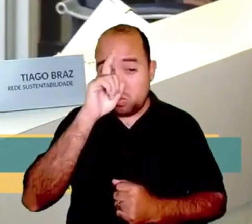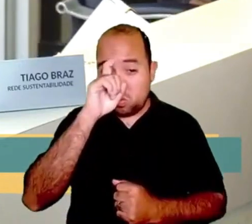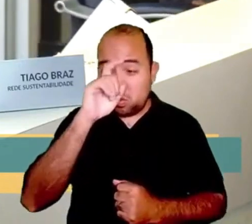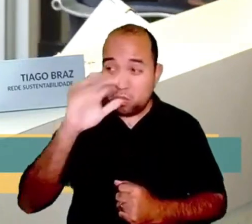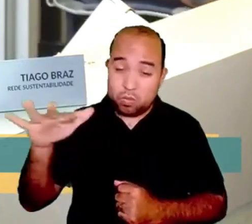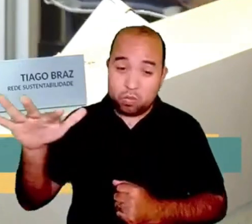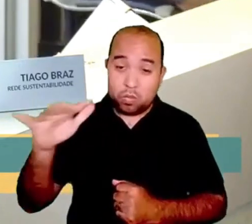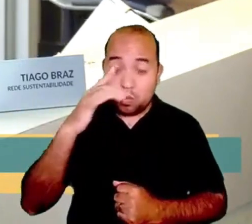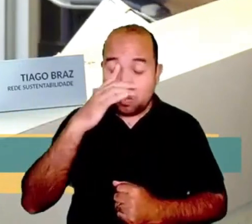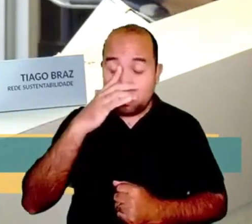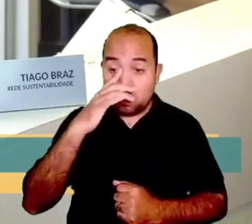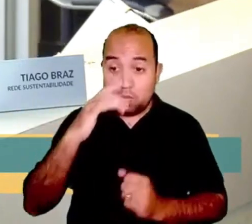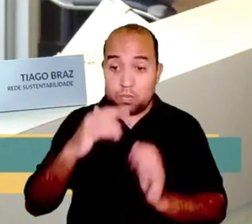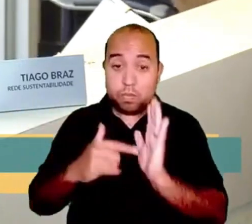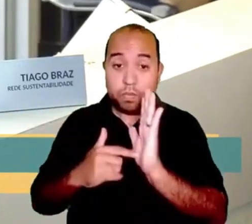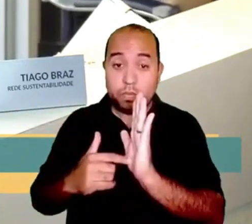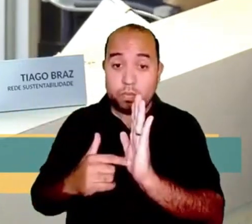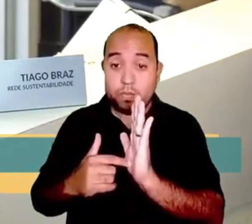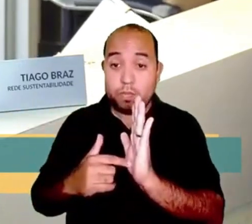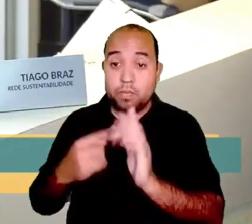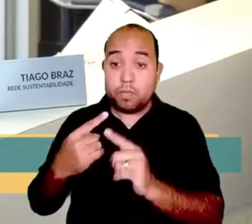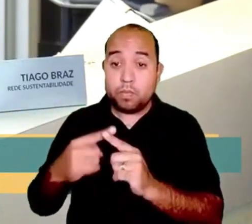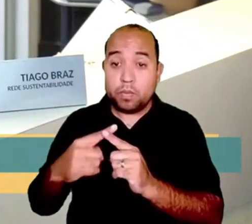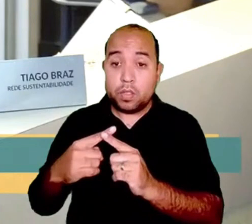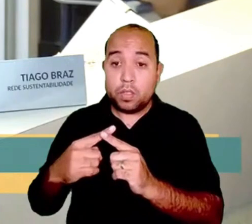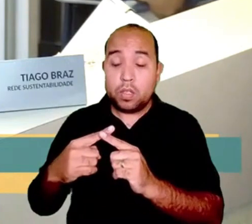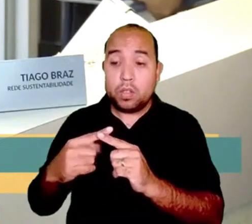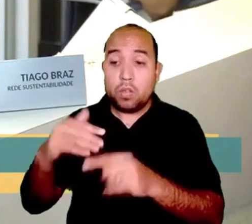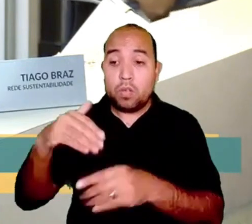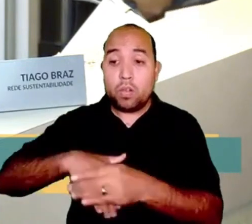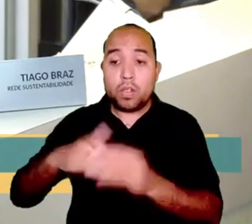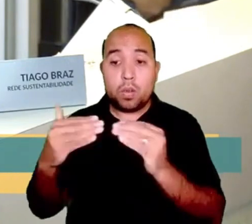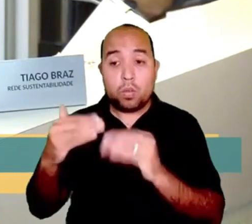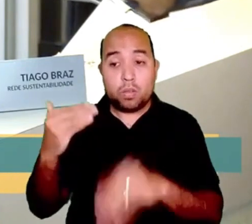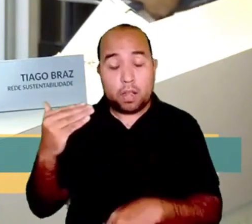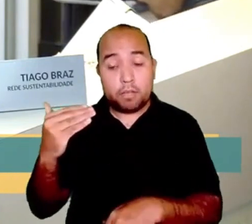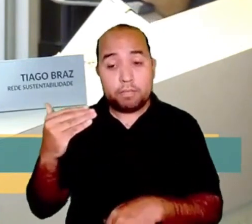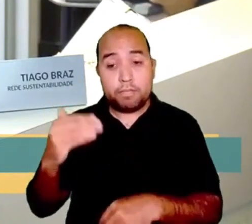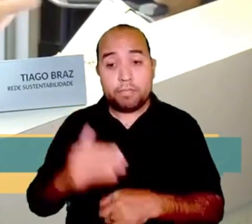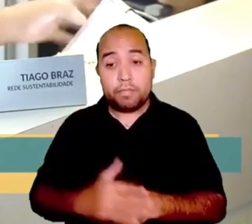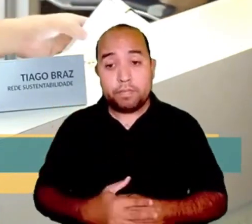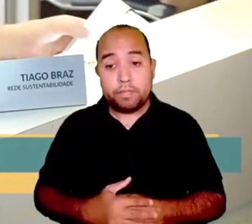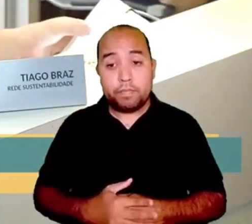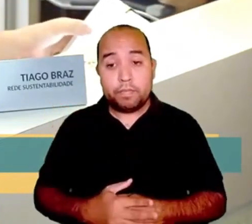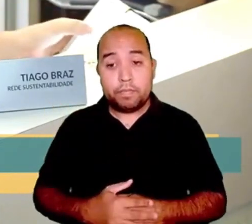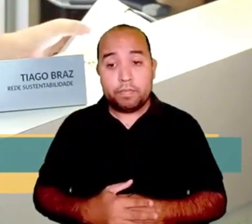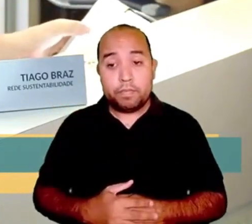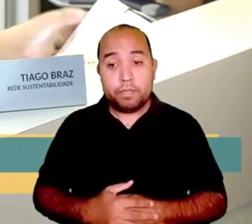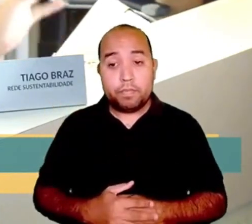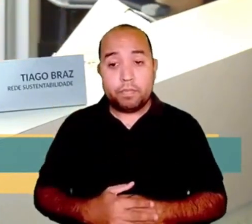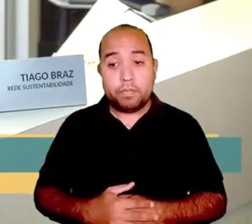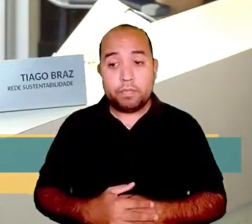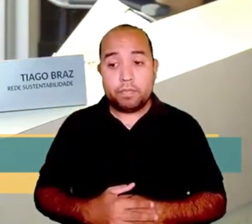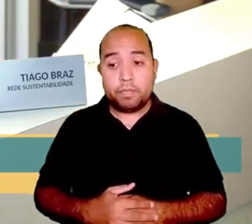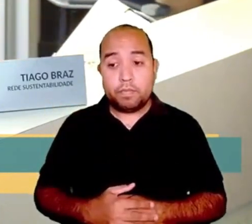apresentar a dotação para eles e dizer o porquê que eu vou votar contrário. Mas você vê, metade